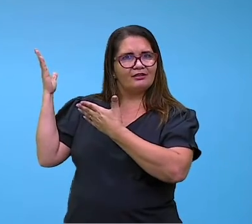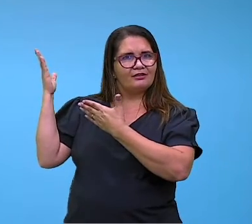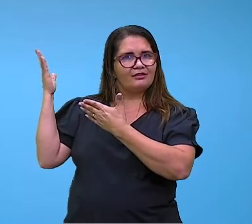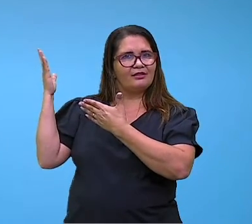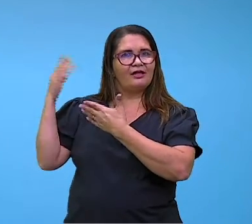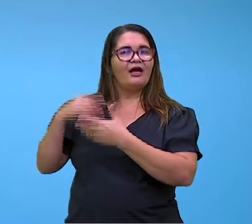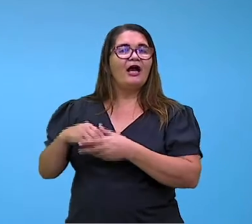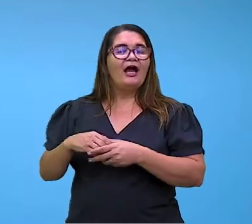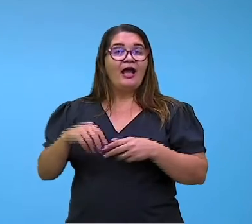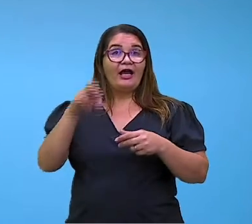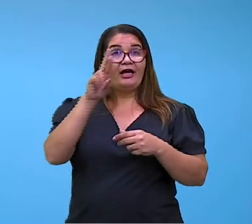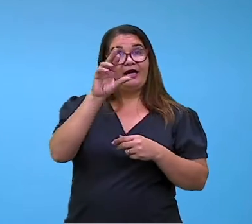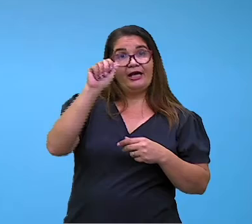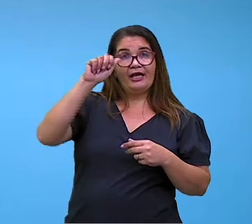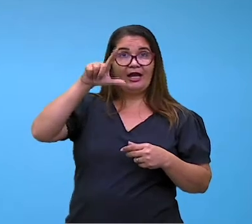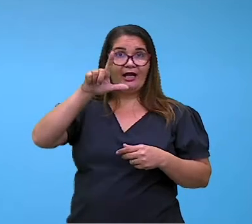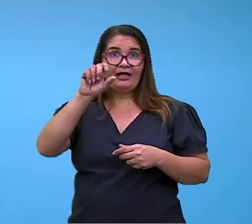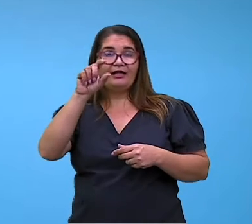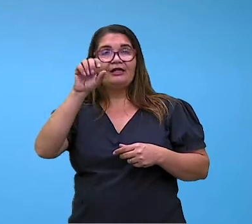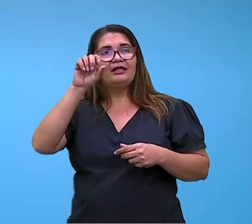então seria